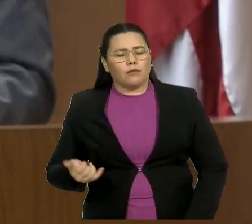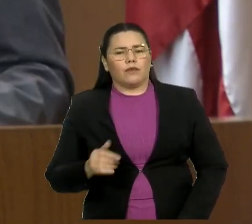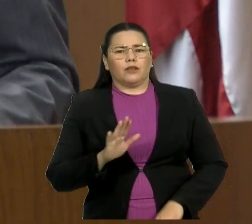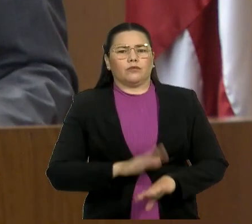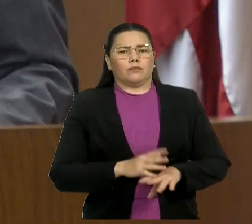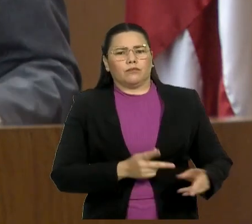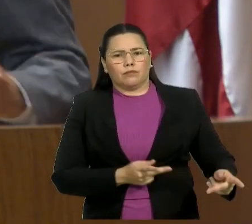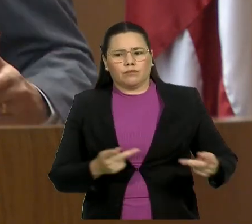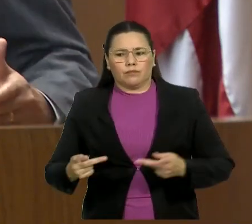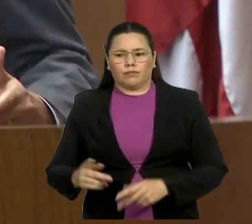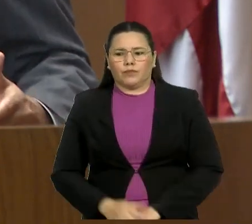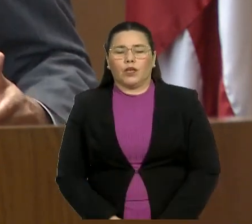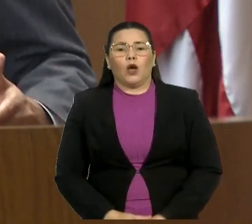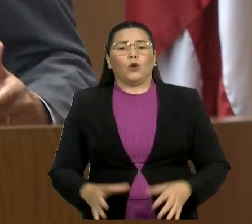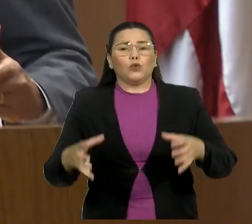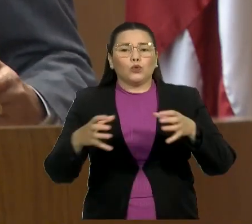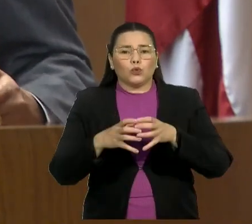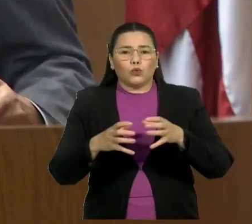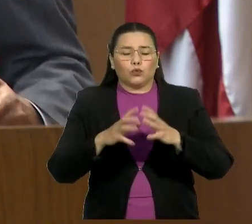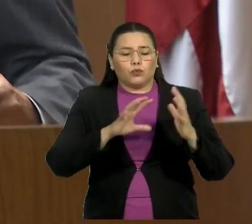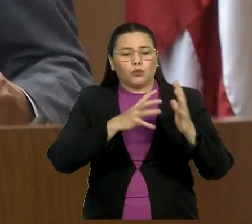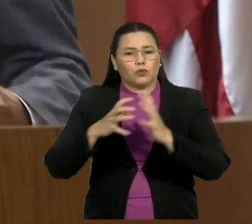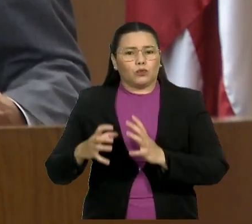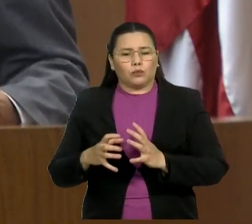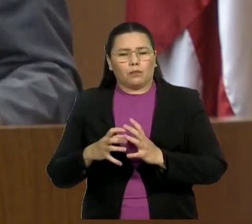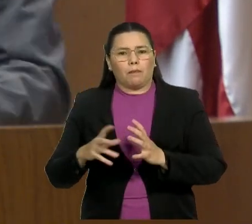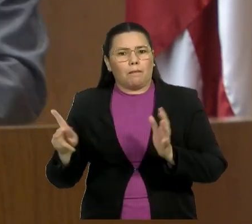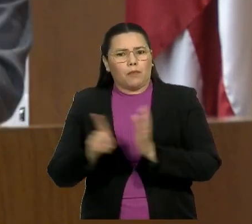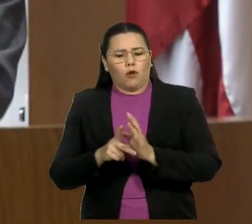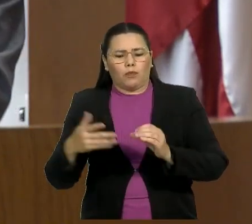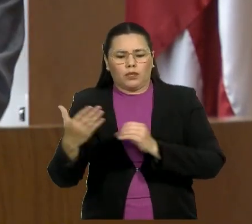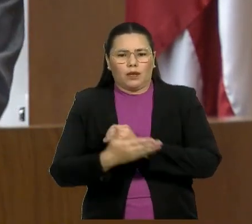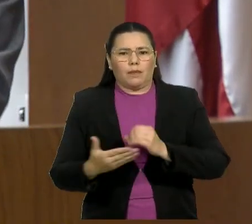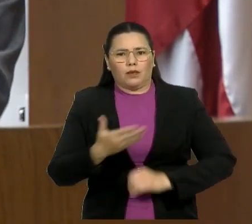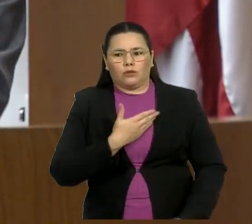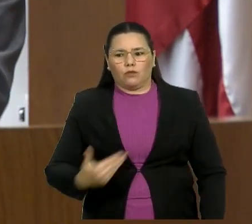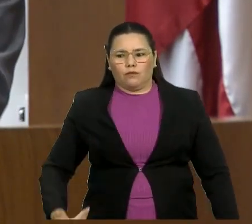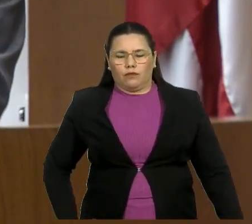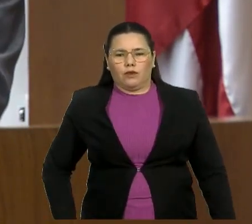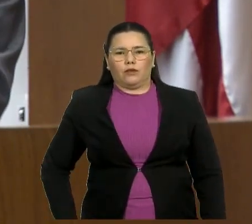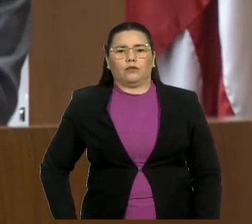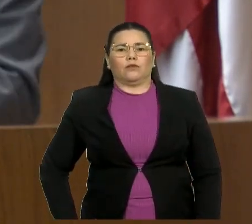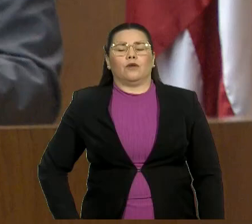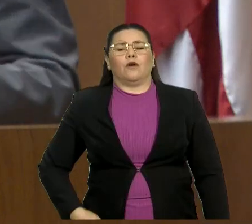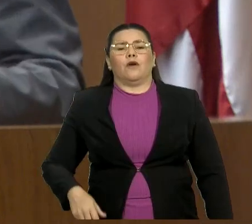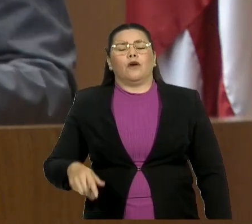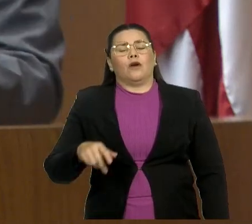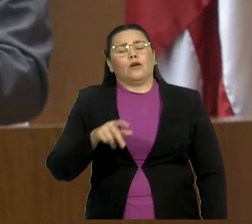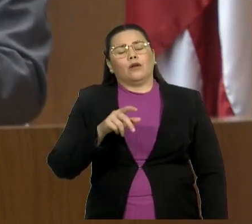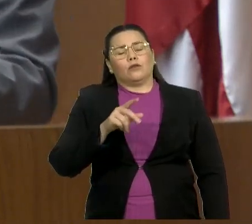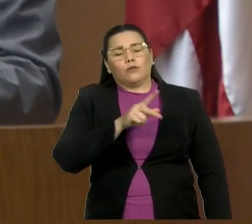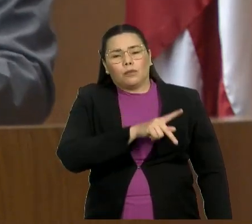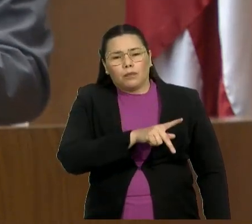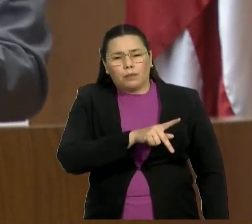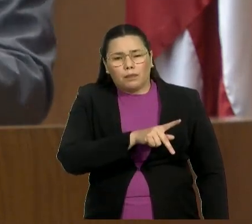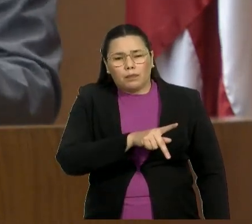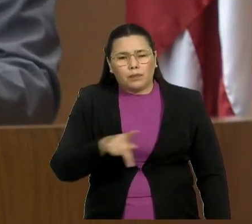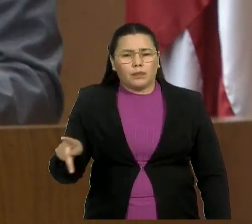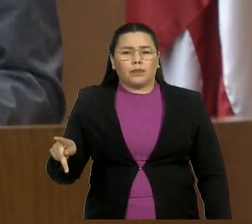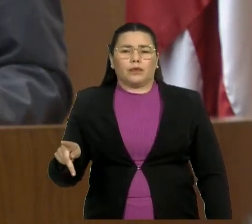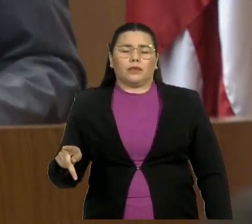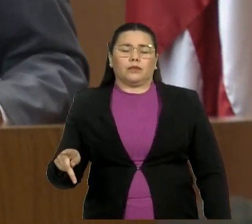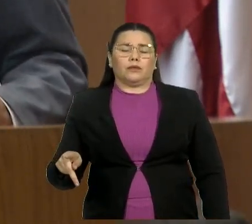partidos aliados, aos partidos da base do governo do presidente Lula, que se ficam convidados